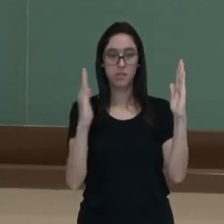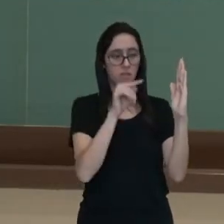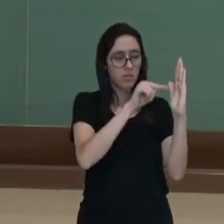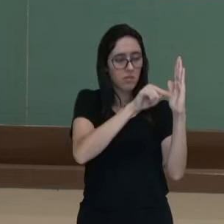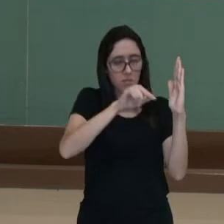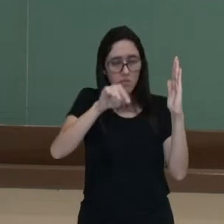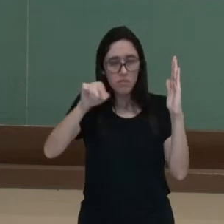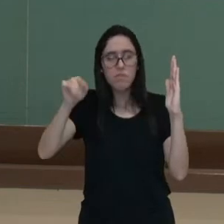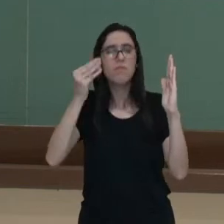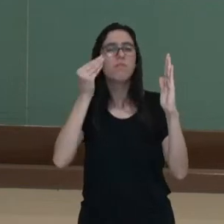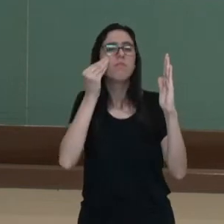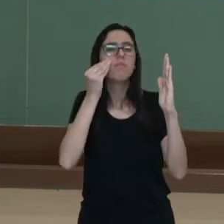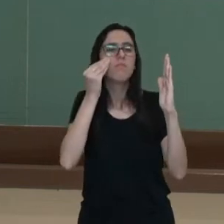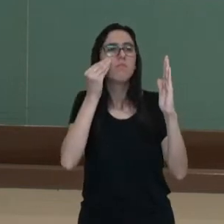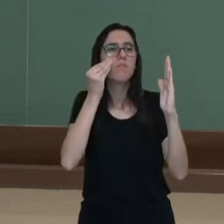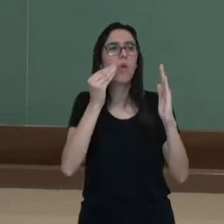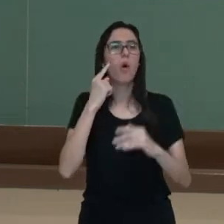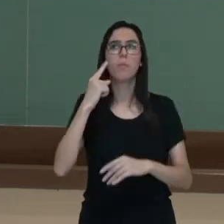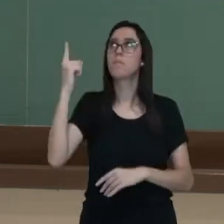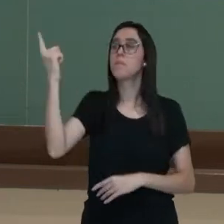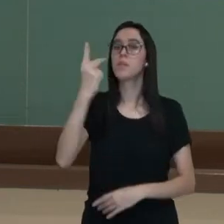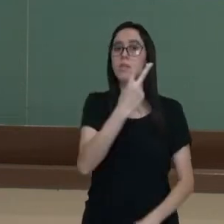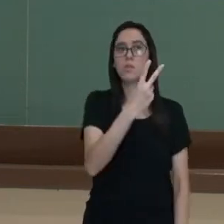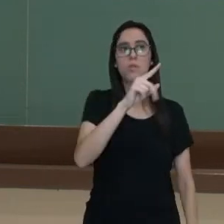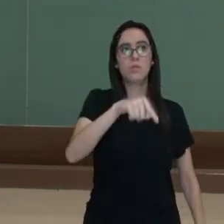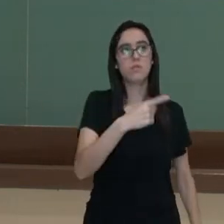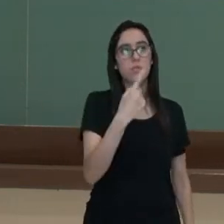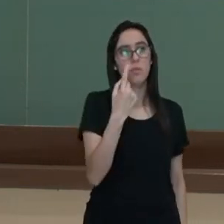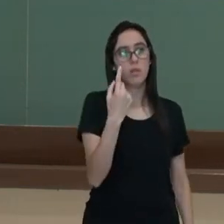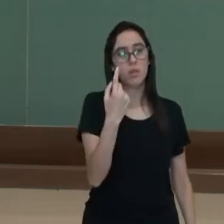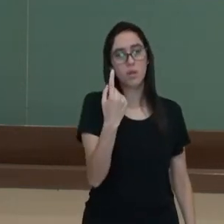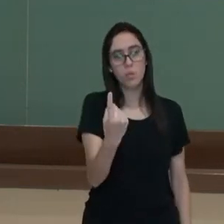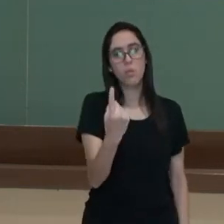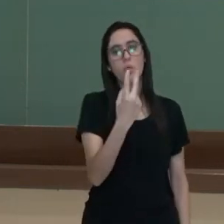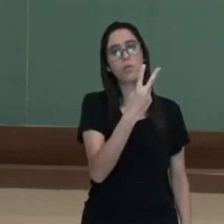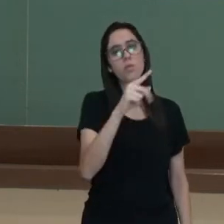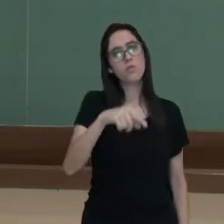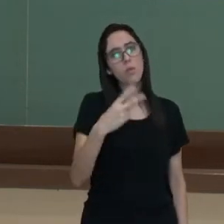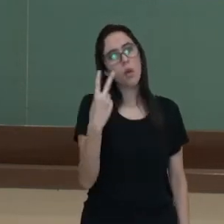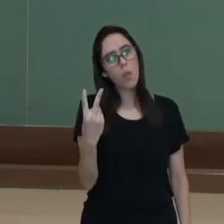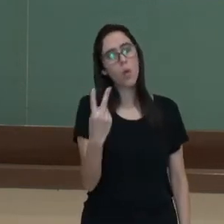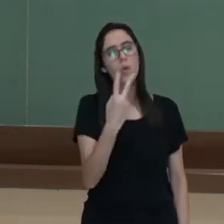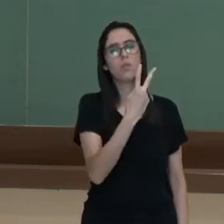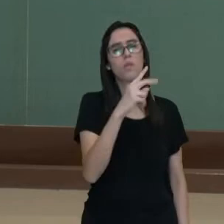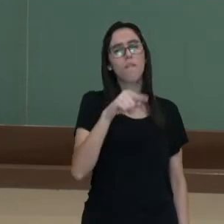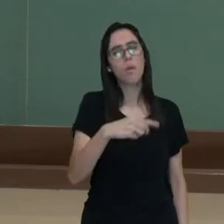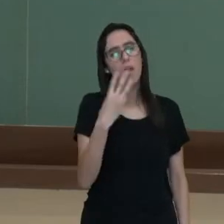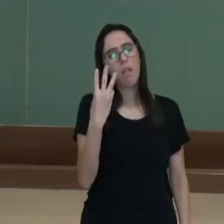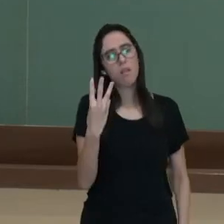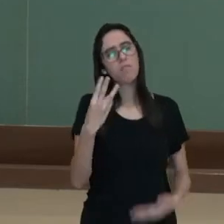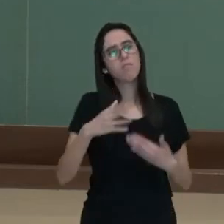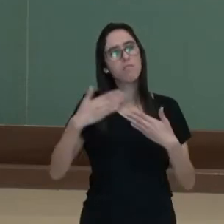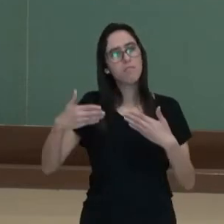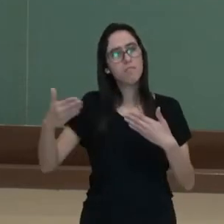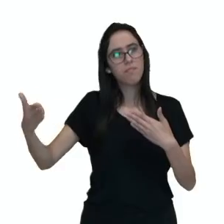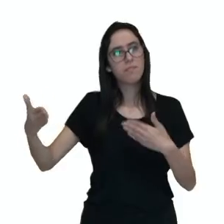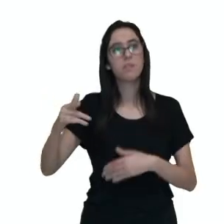valores entre. Então, 2,1, 2,2, 2,3. Aí a gente repara que ela está